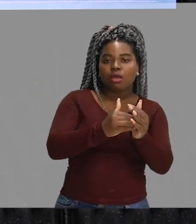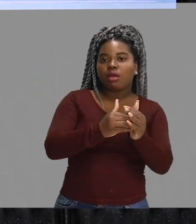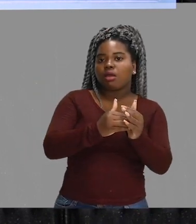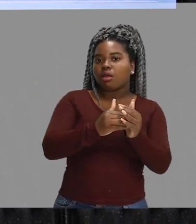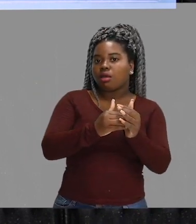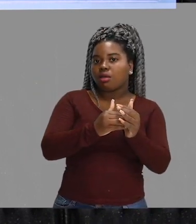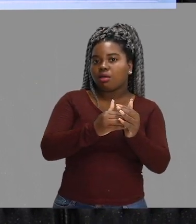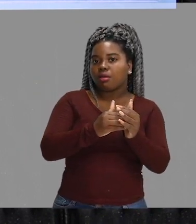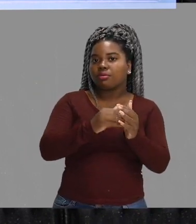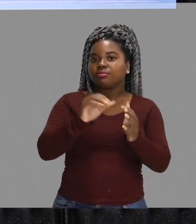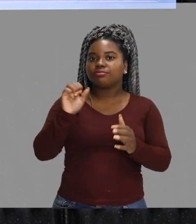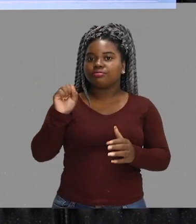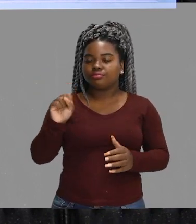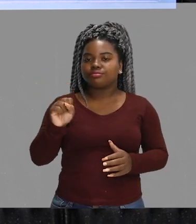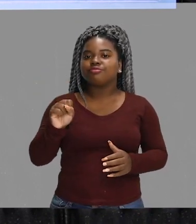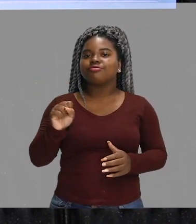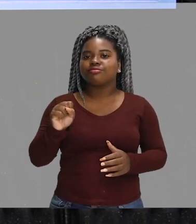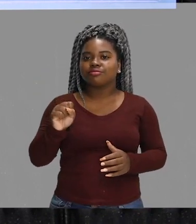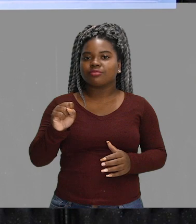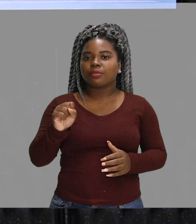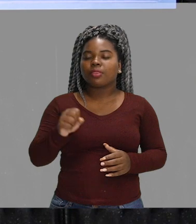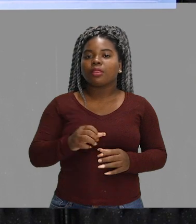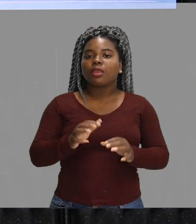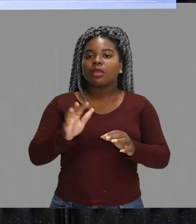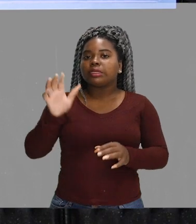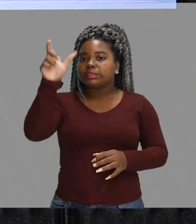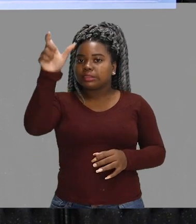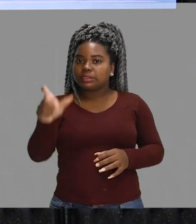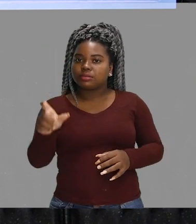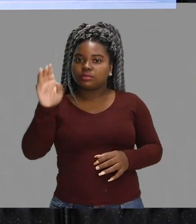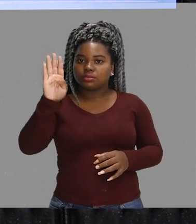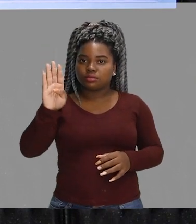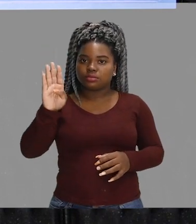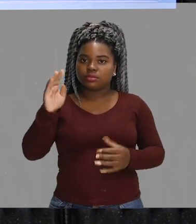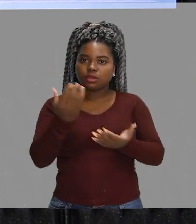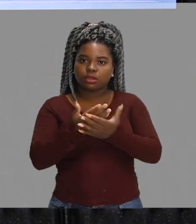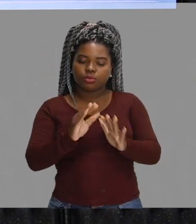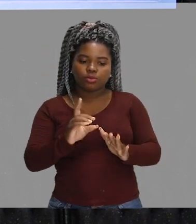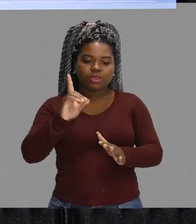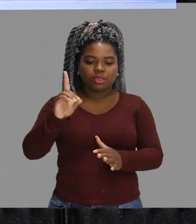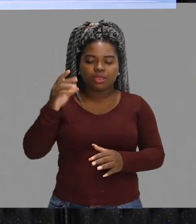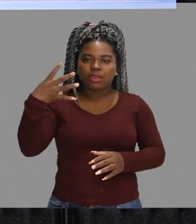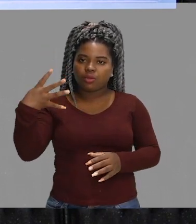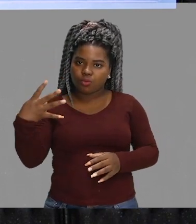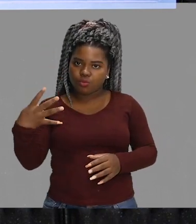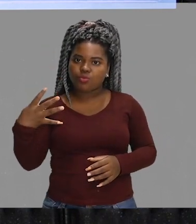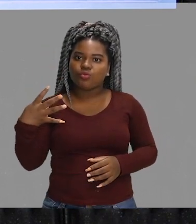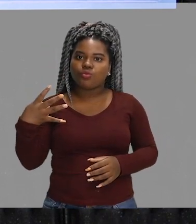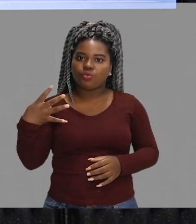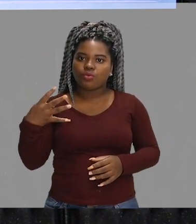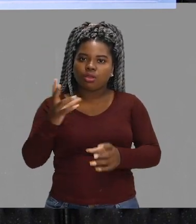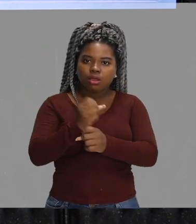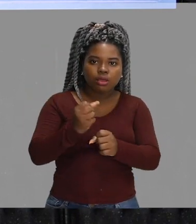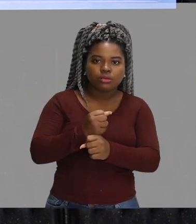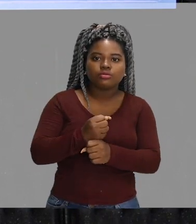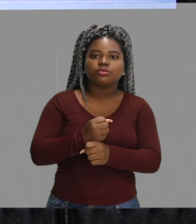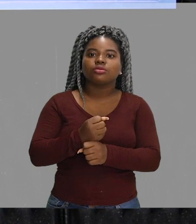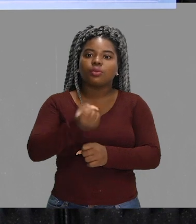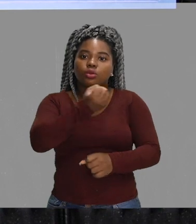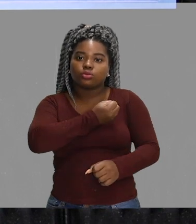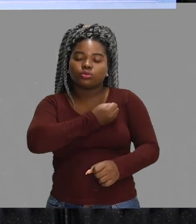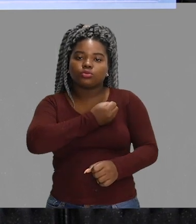em 3d5. Somo com 2 elétrons, 5 mais 2, 7. Ele pertence à família 7b.